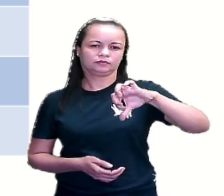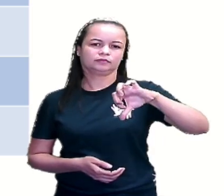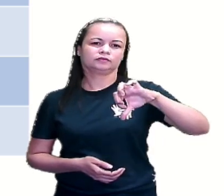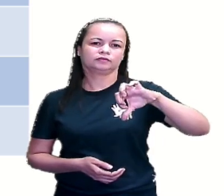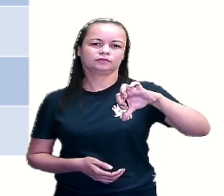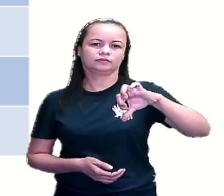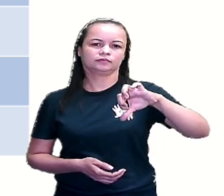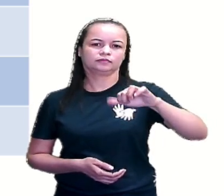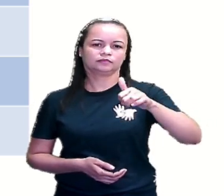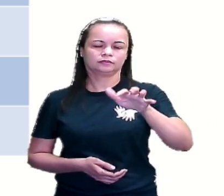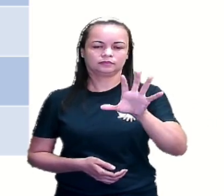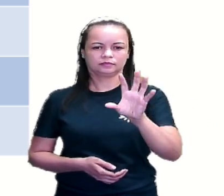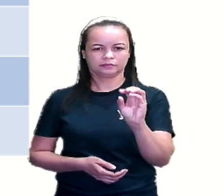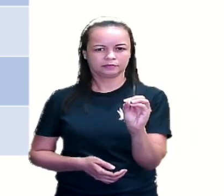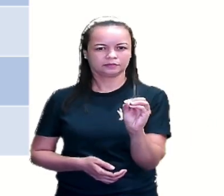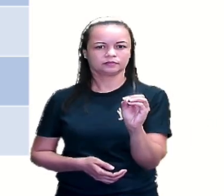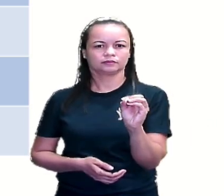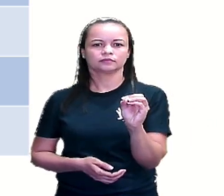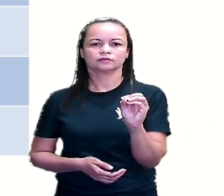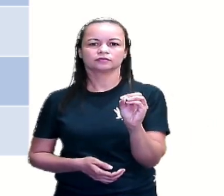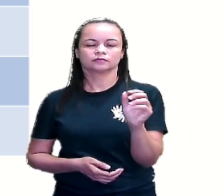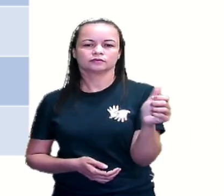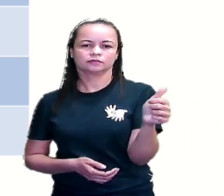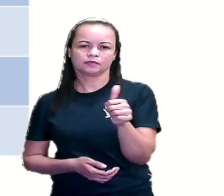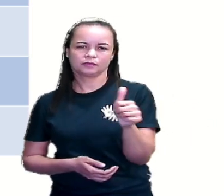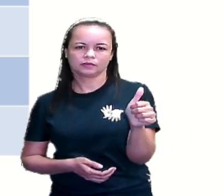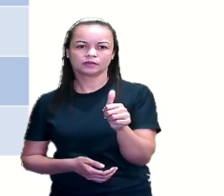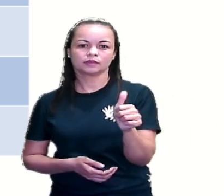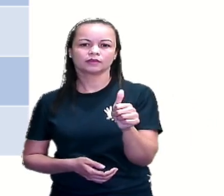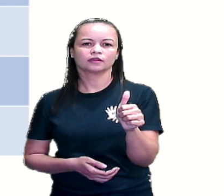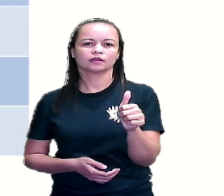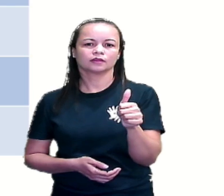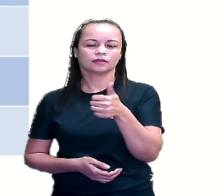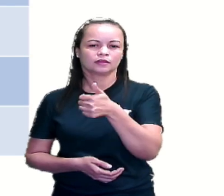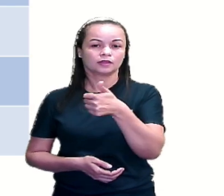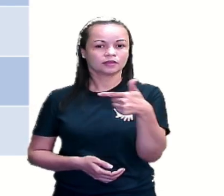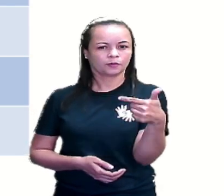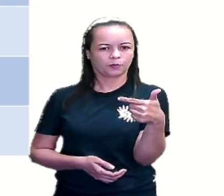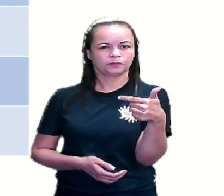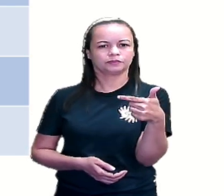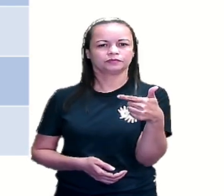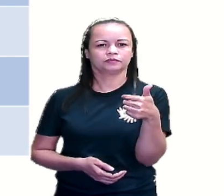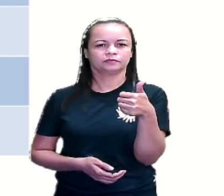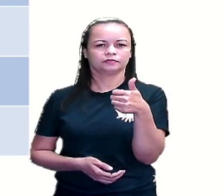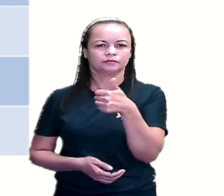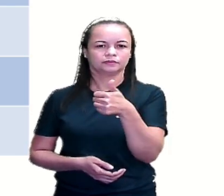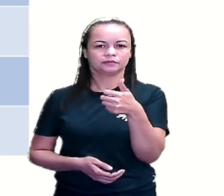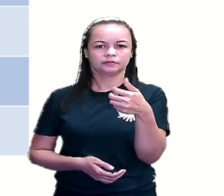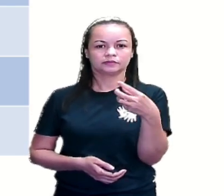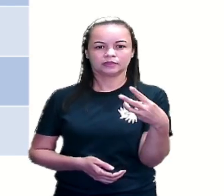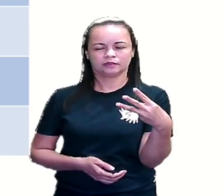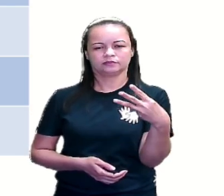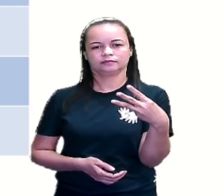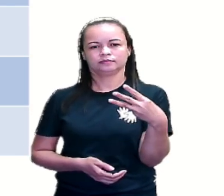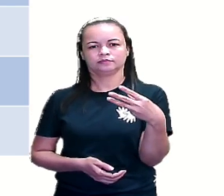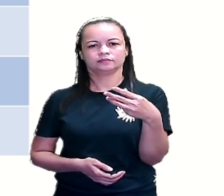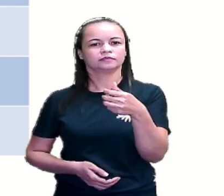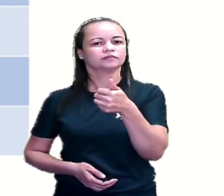9, 10, 11, 12,